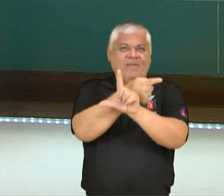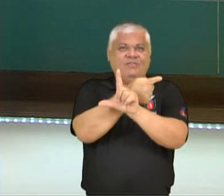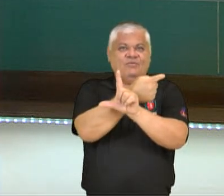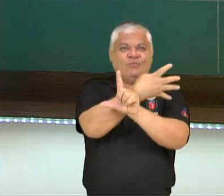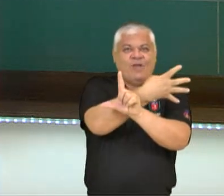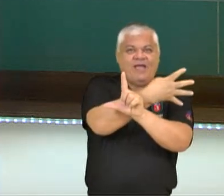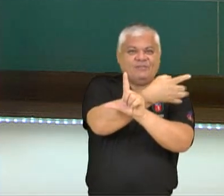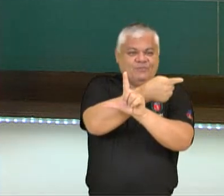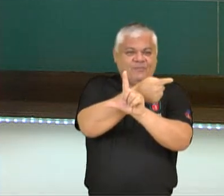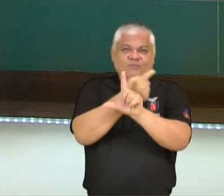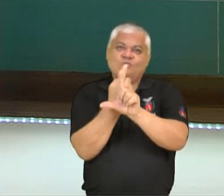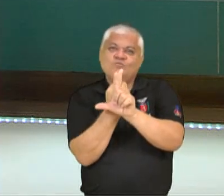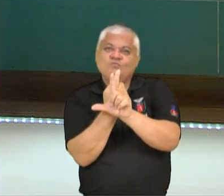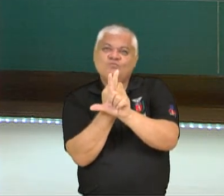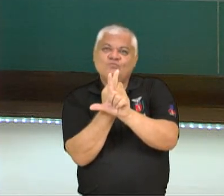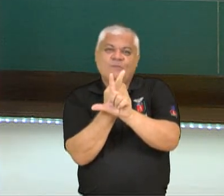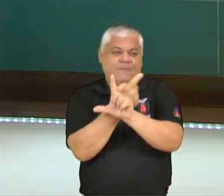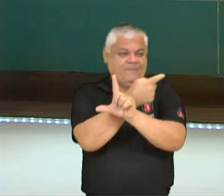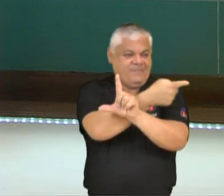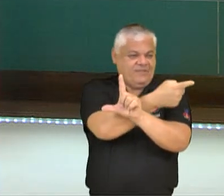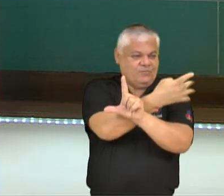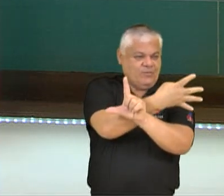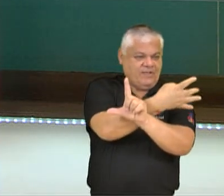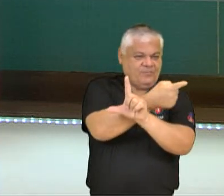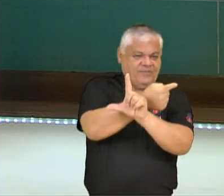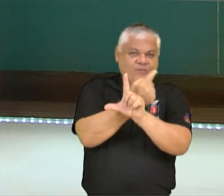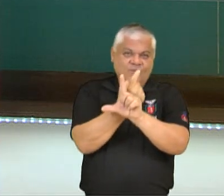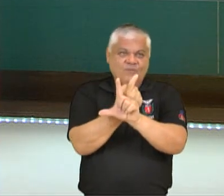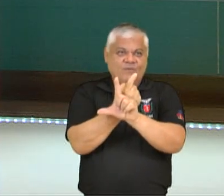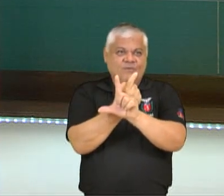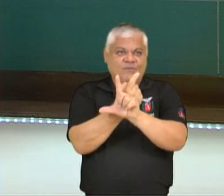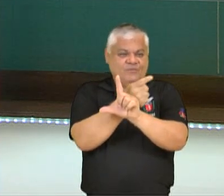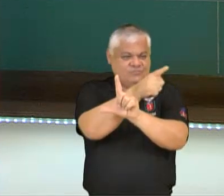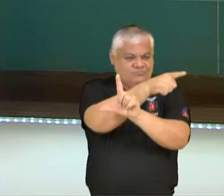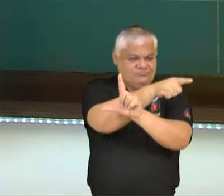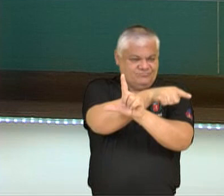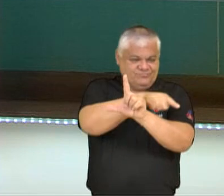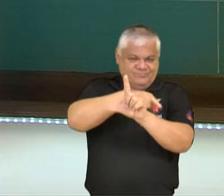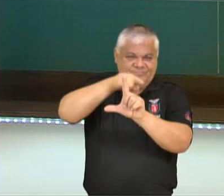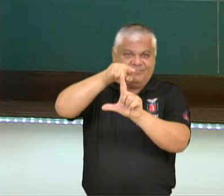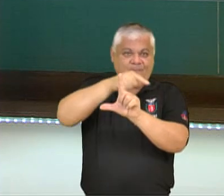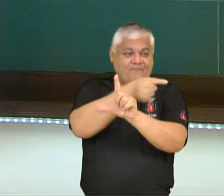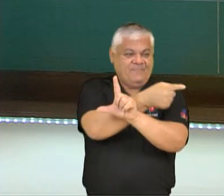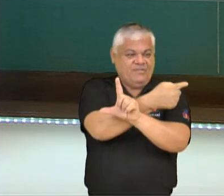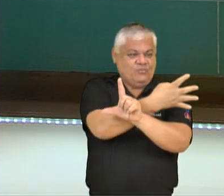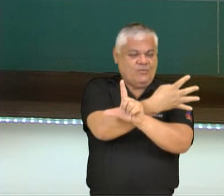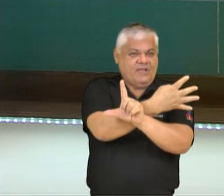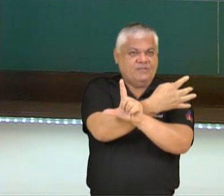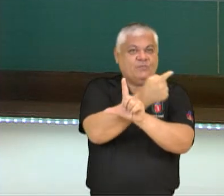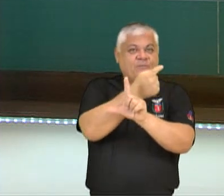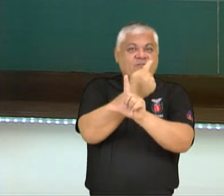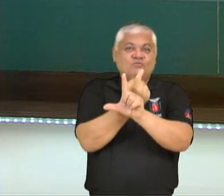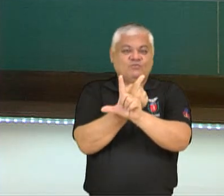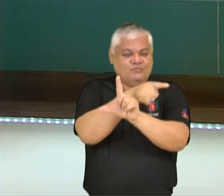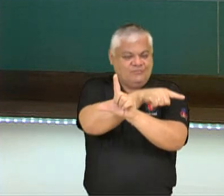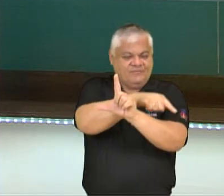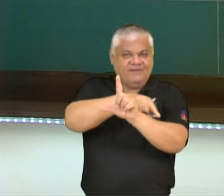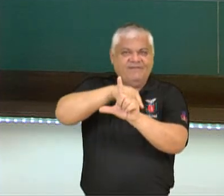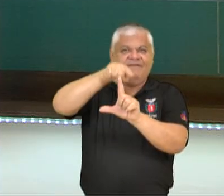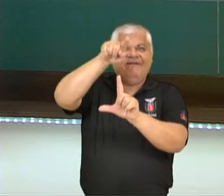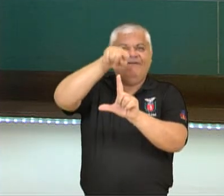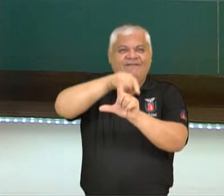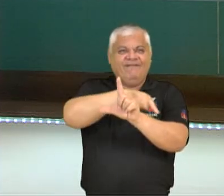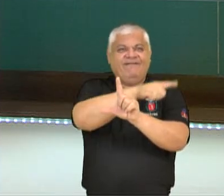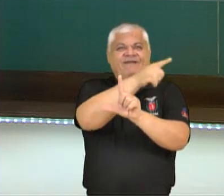Os pontos, então, que nós temos aqui seriam quais, né? Seria menos 4 no x, 0 no y, e menos 1 no x e